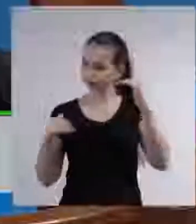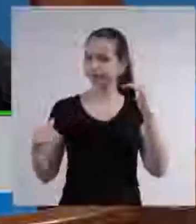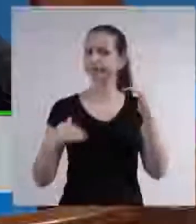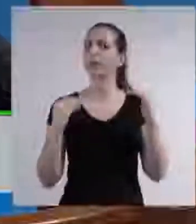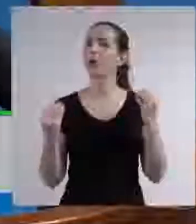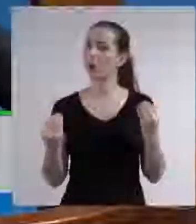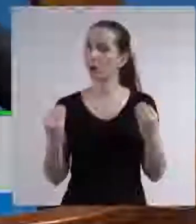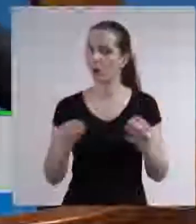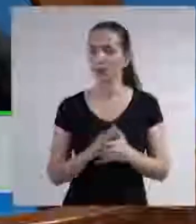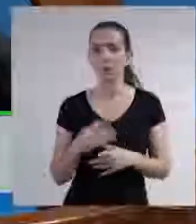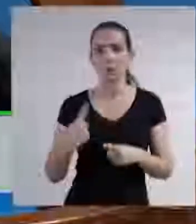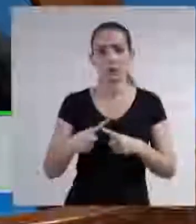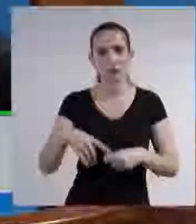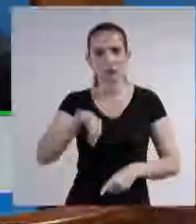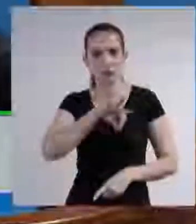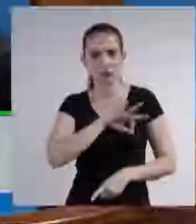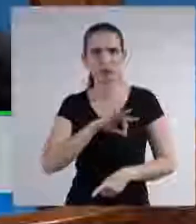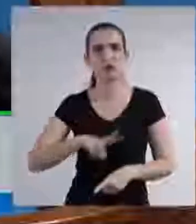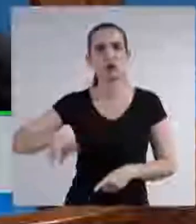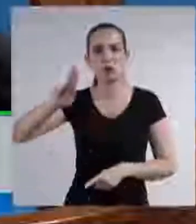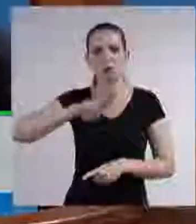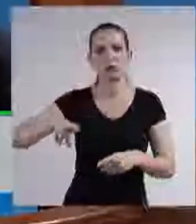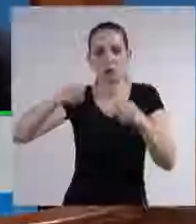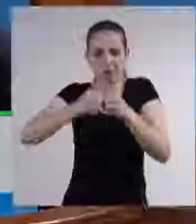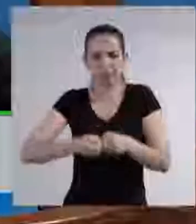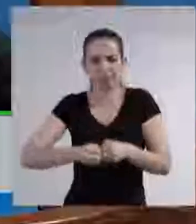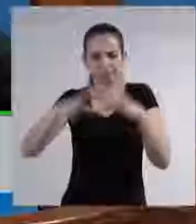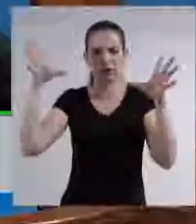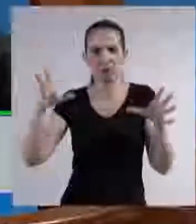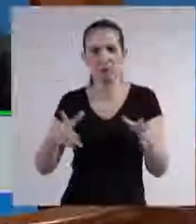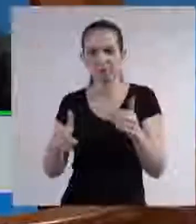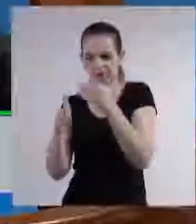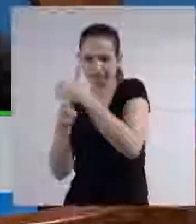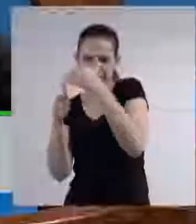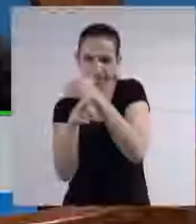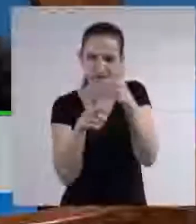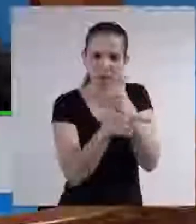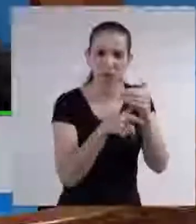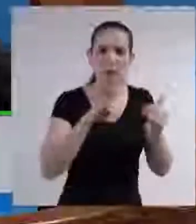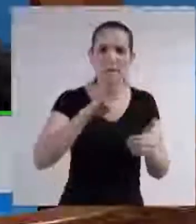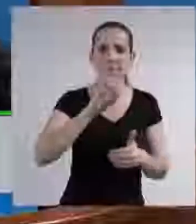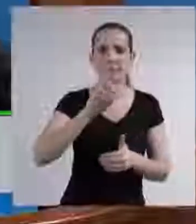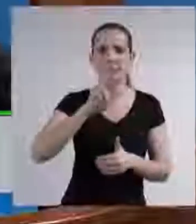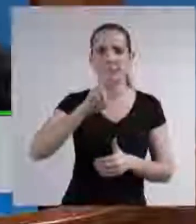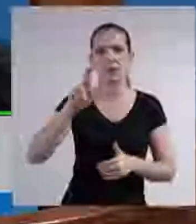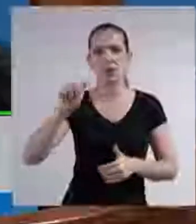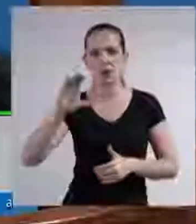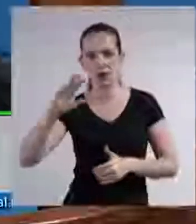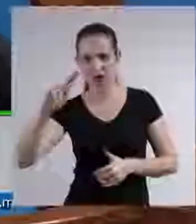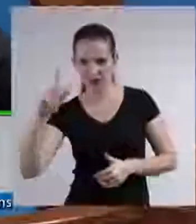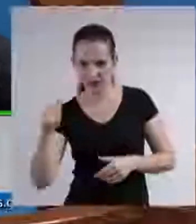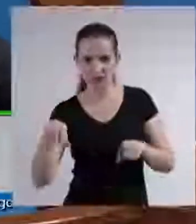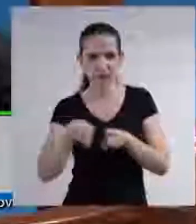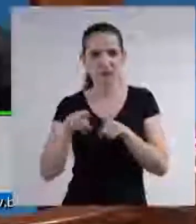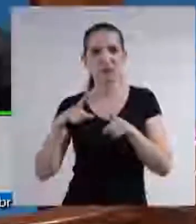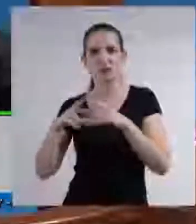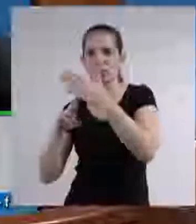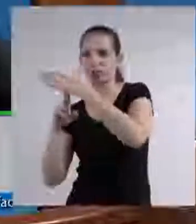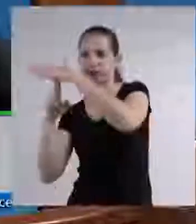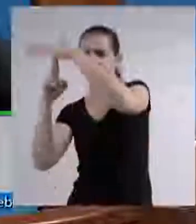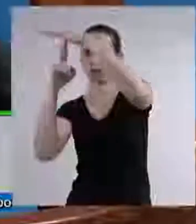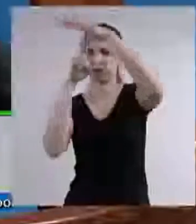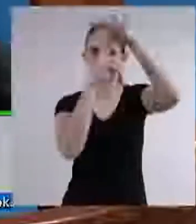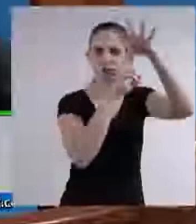polícia utilizava de bombas, de gás lacrimogênio, balas de borracha e helicópteros sobrevoando a